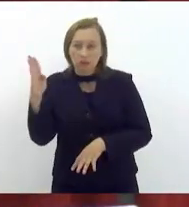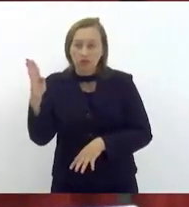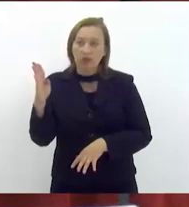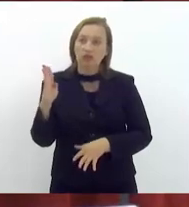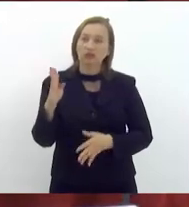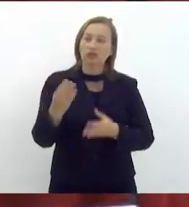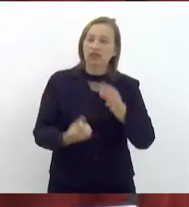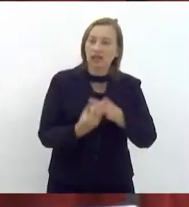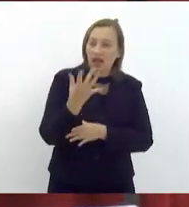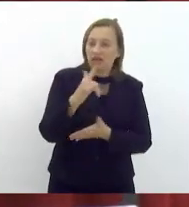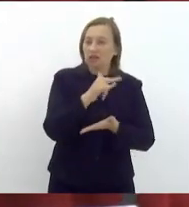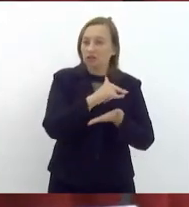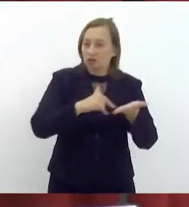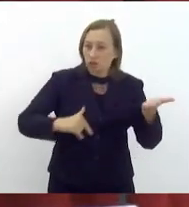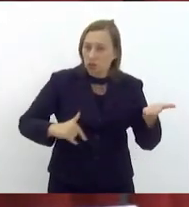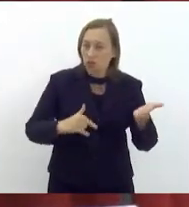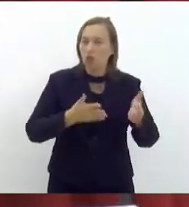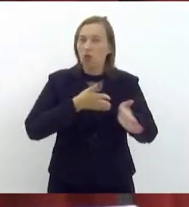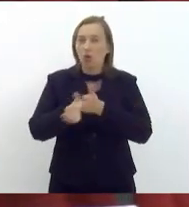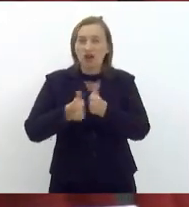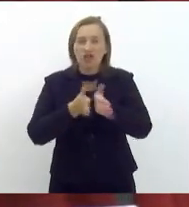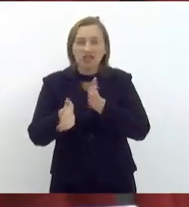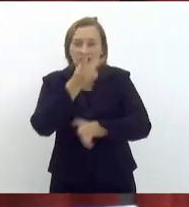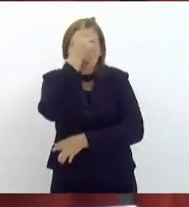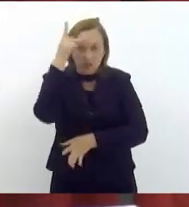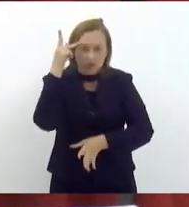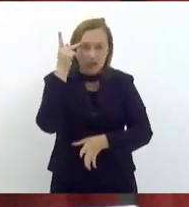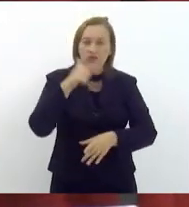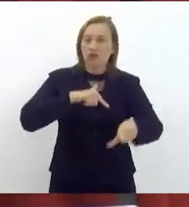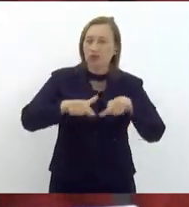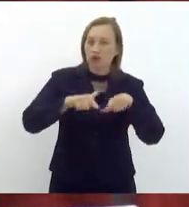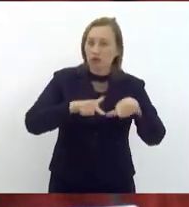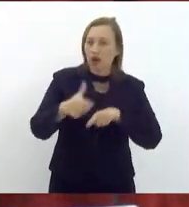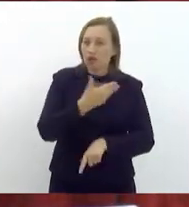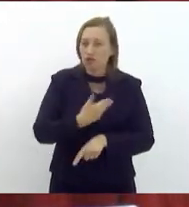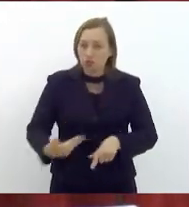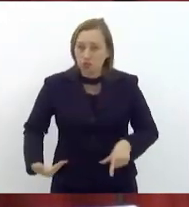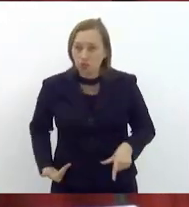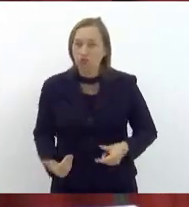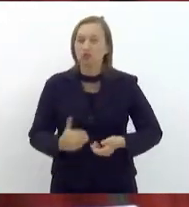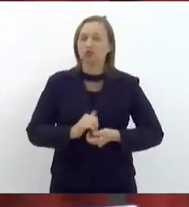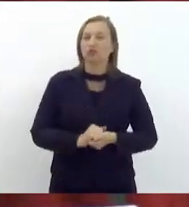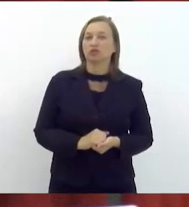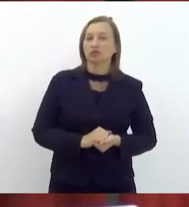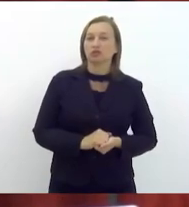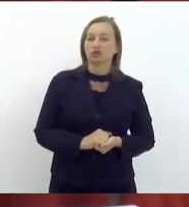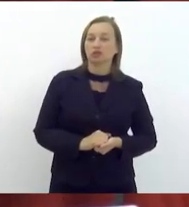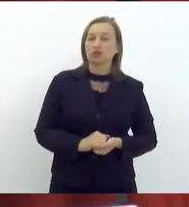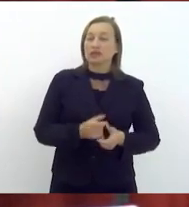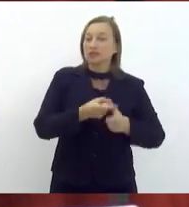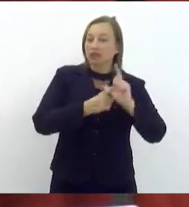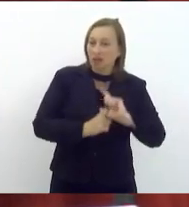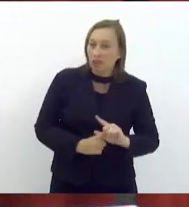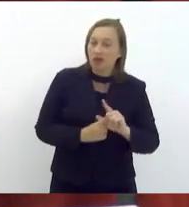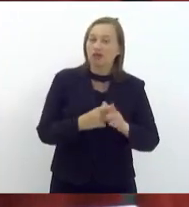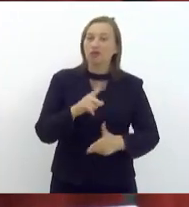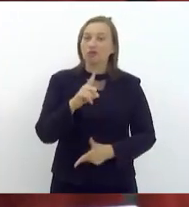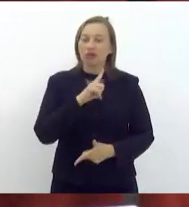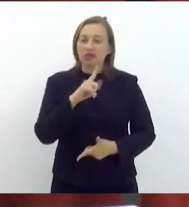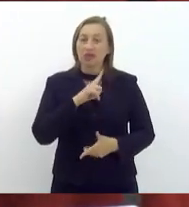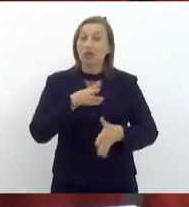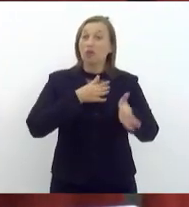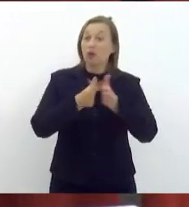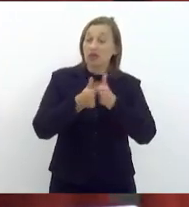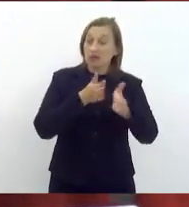de documentos no acesso das pessoas ao serviços que elas dependem para ter até